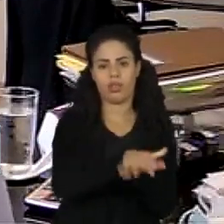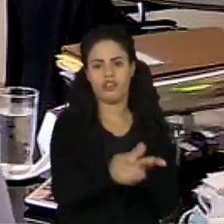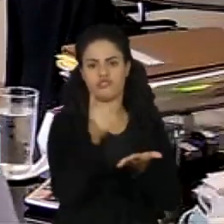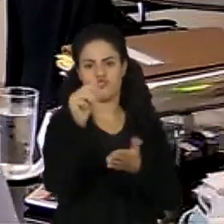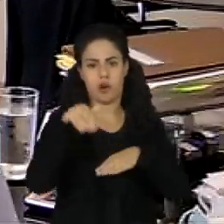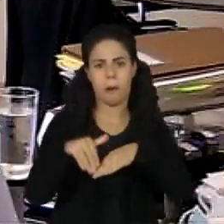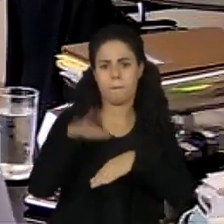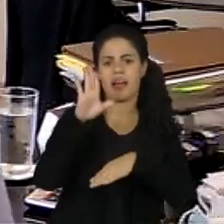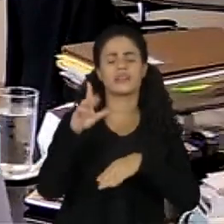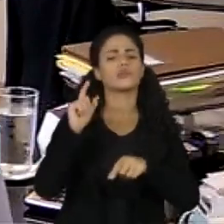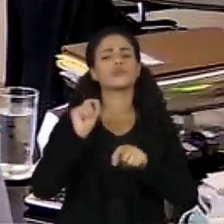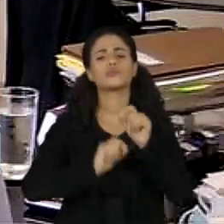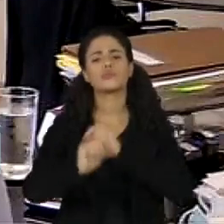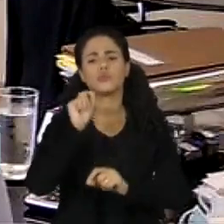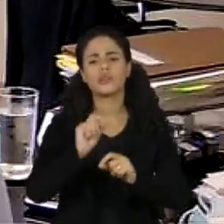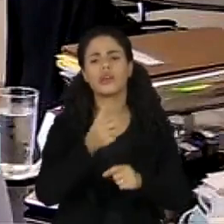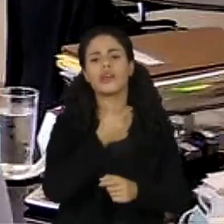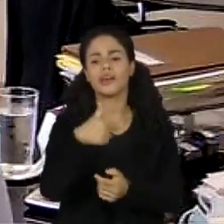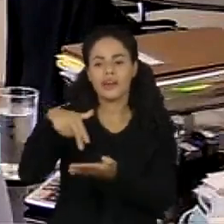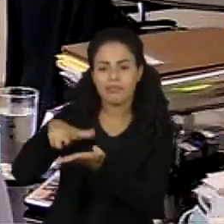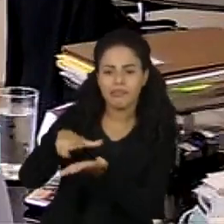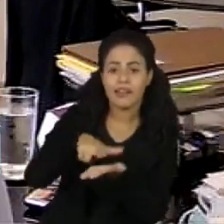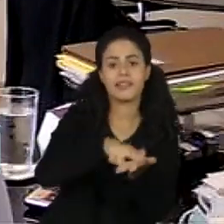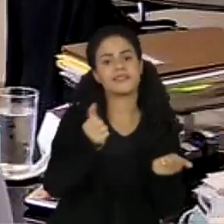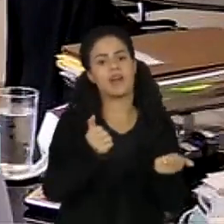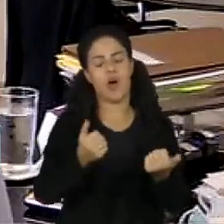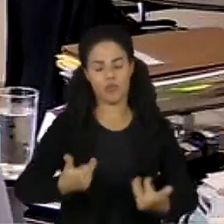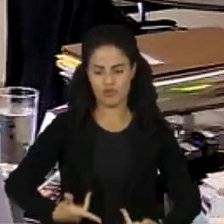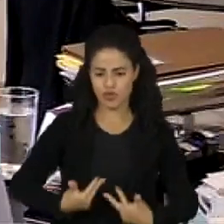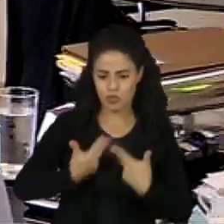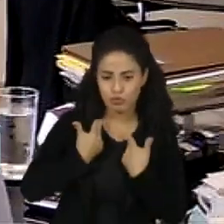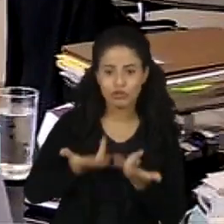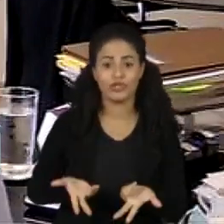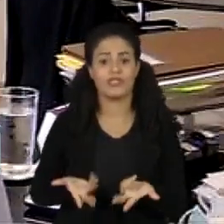com possíveis internações, cirurgias e problemas nesse sentido.